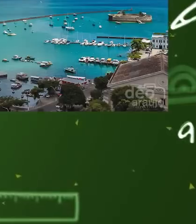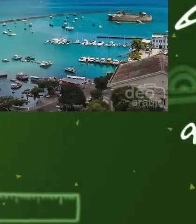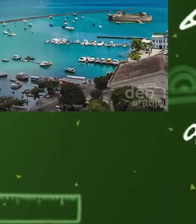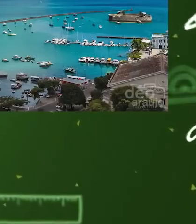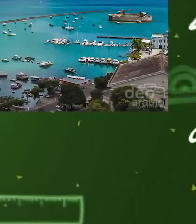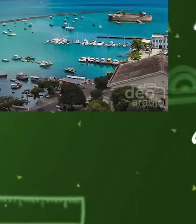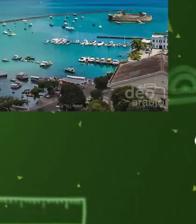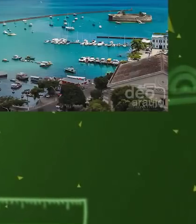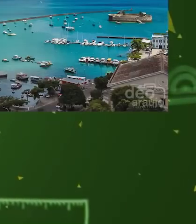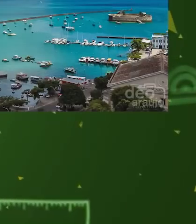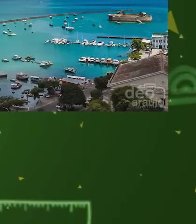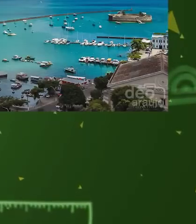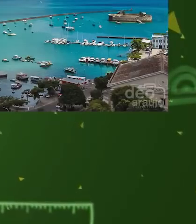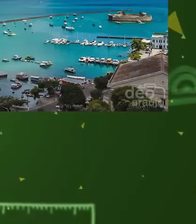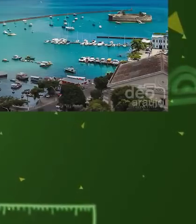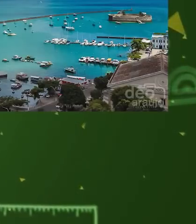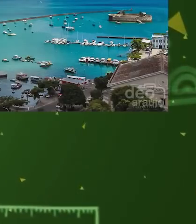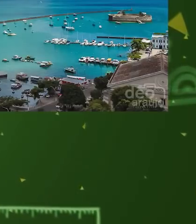Bahia.